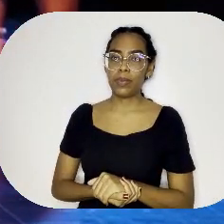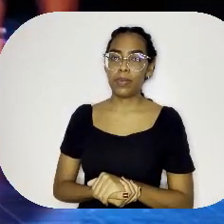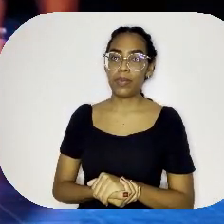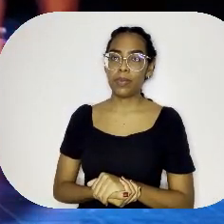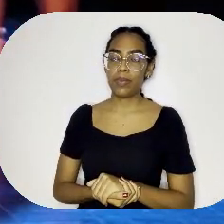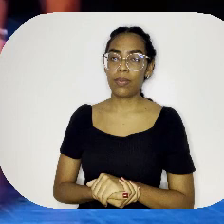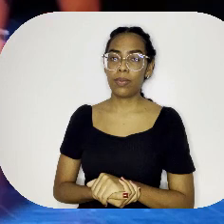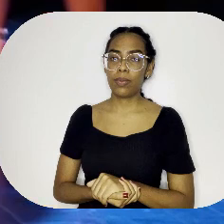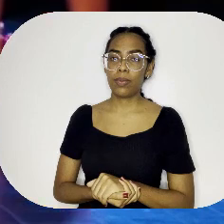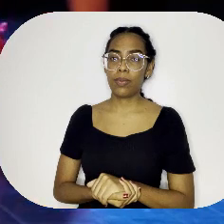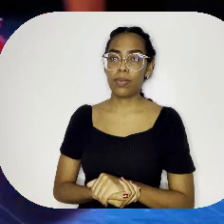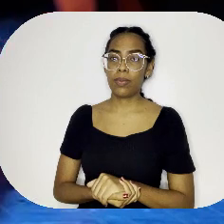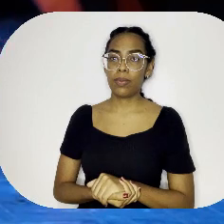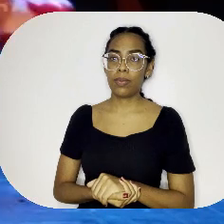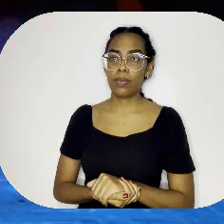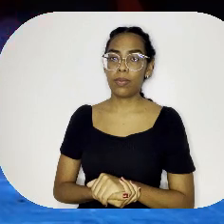Eu tenho